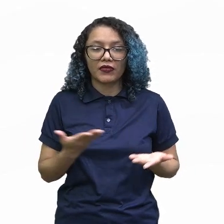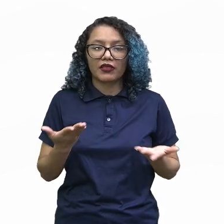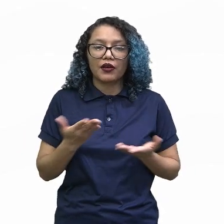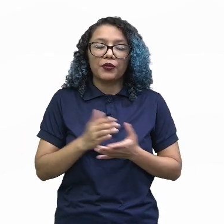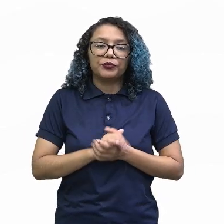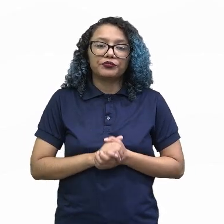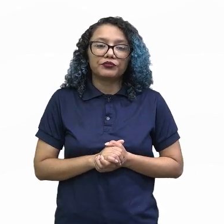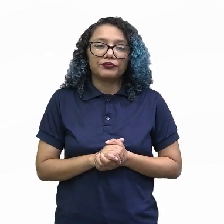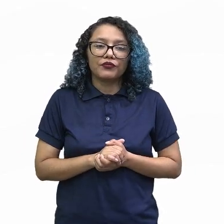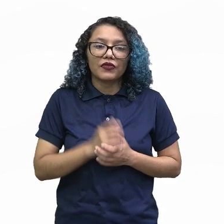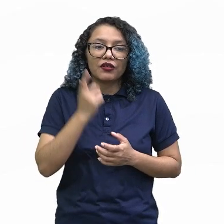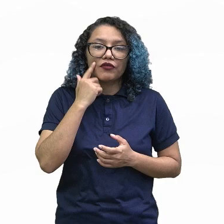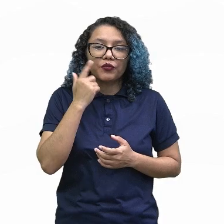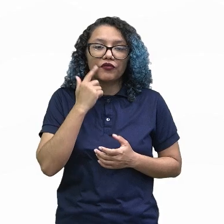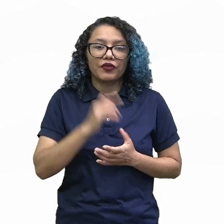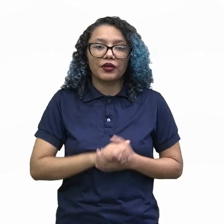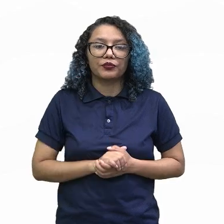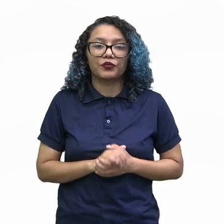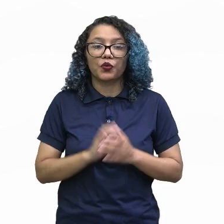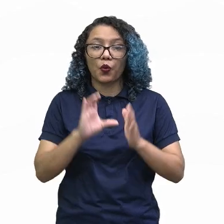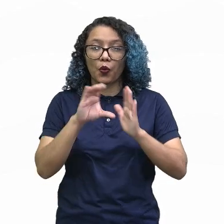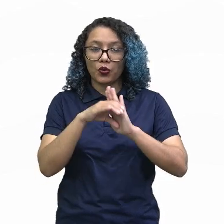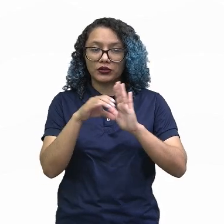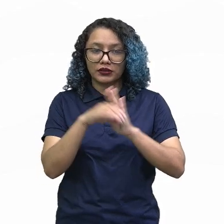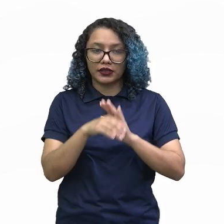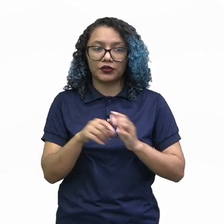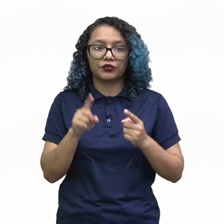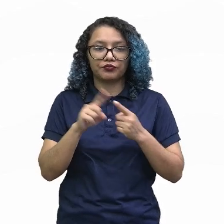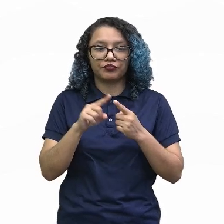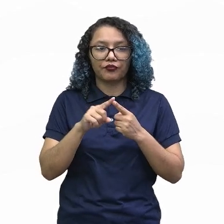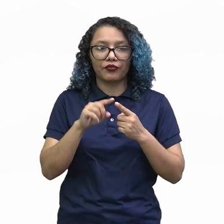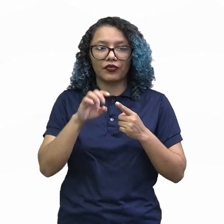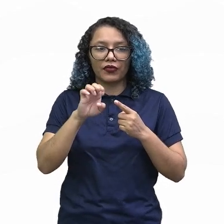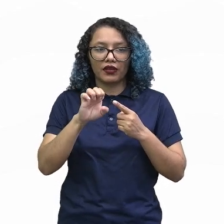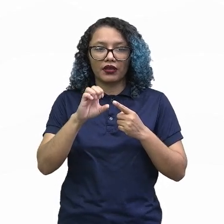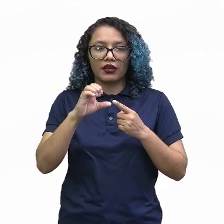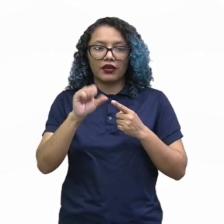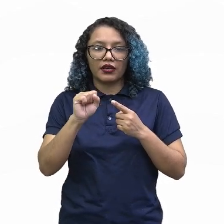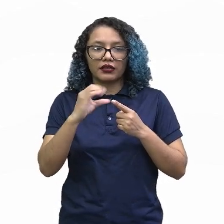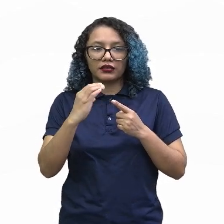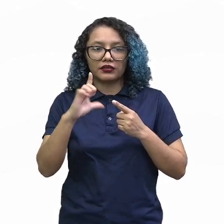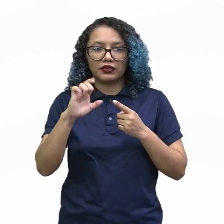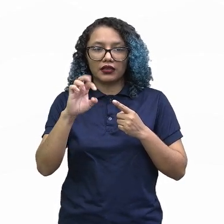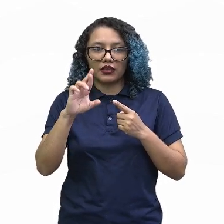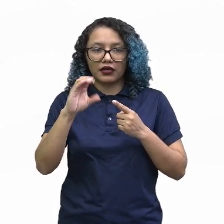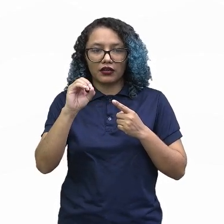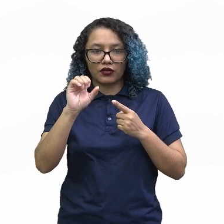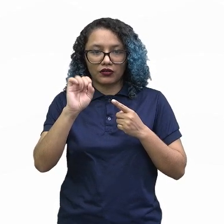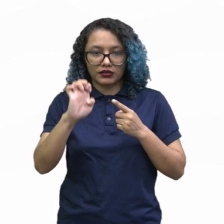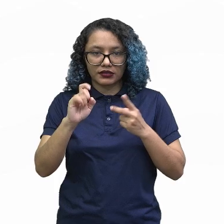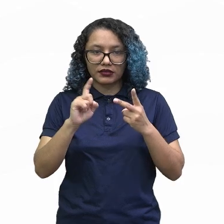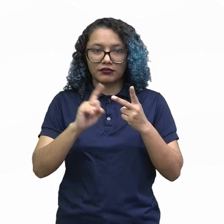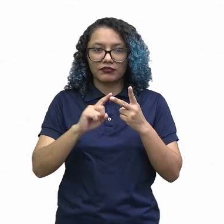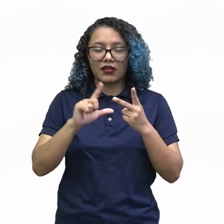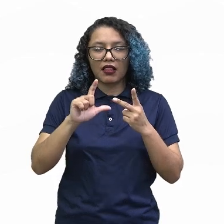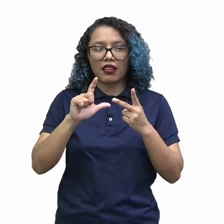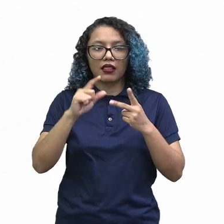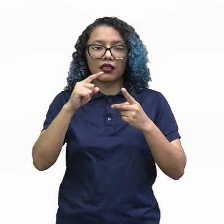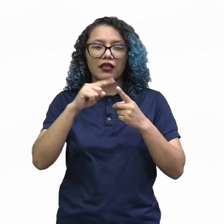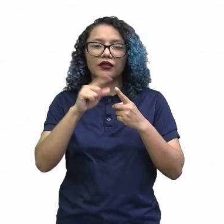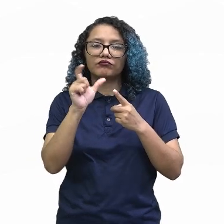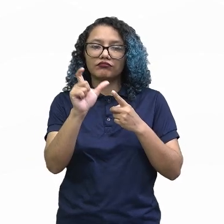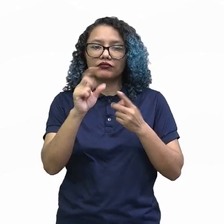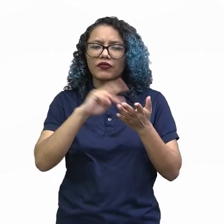A gente observa aí a sua definição, né? A esclerose lateral amiotrófica significa esclerose,